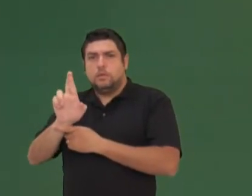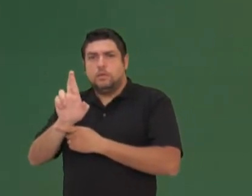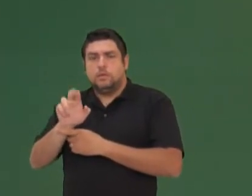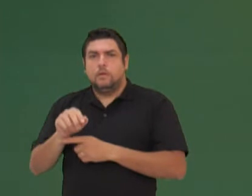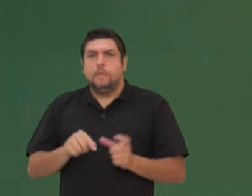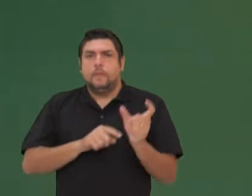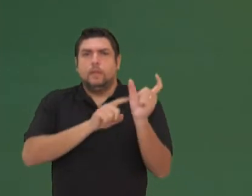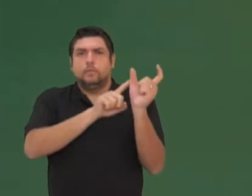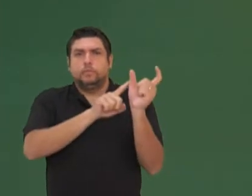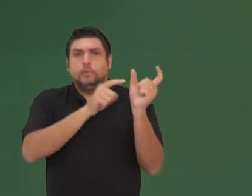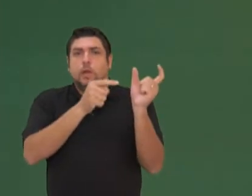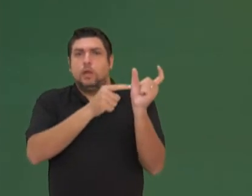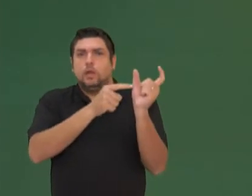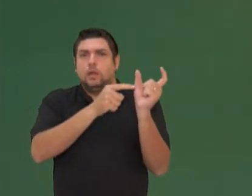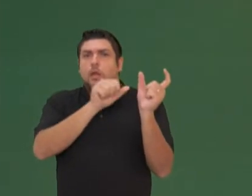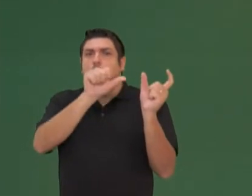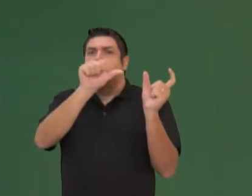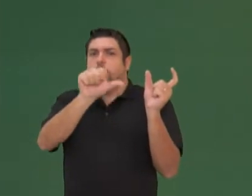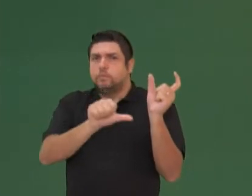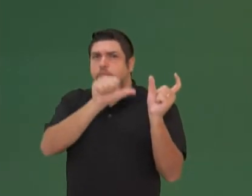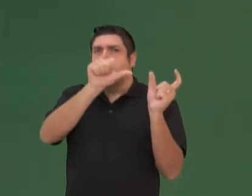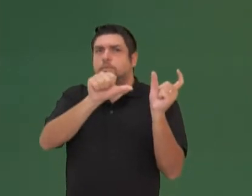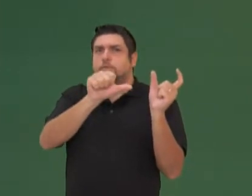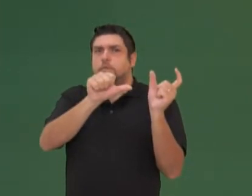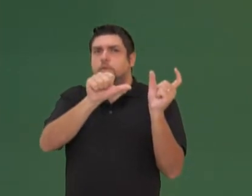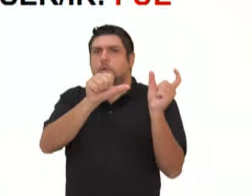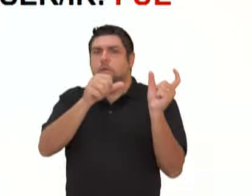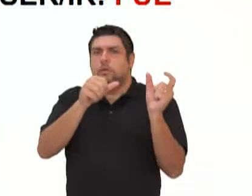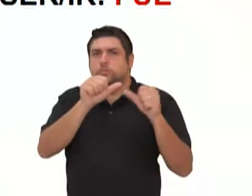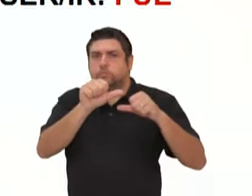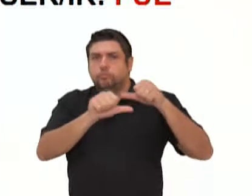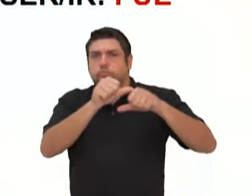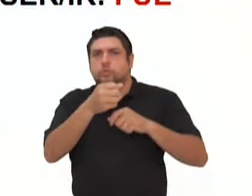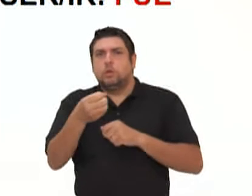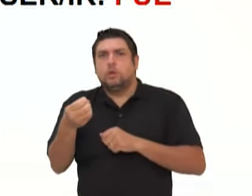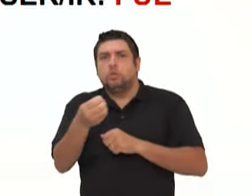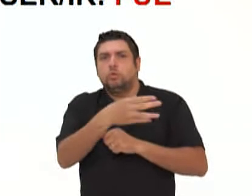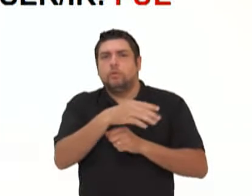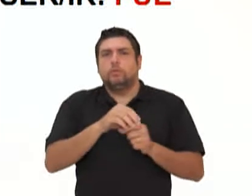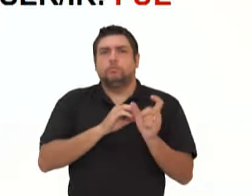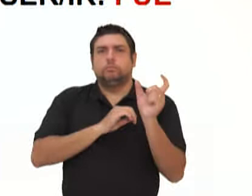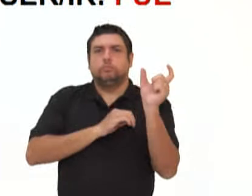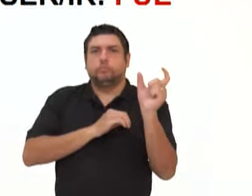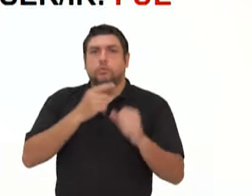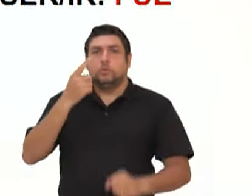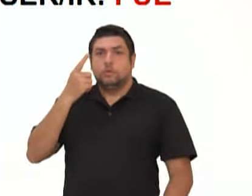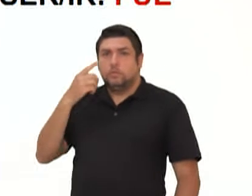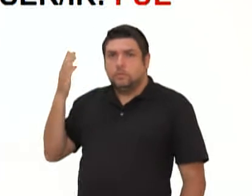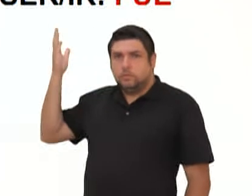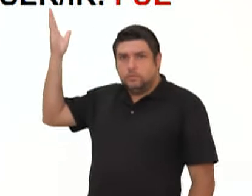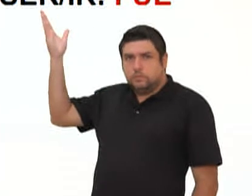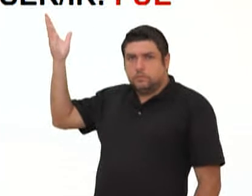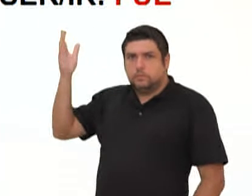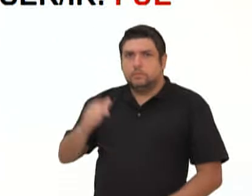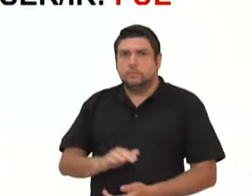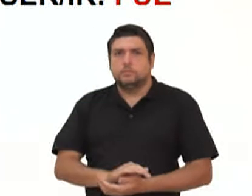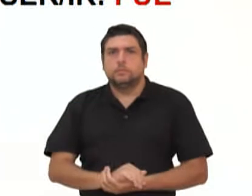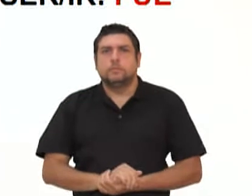formada, ¿sí? A raiz nova foi. O verbo é ir e ser. Que eu fuera, fuese. Que